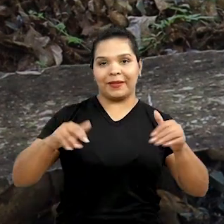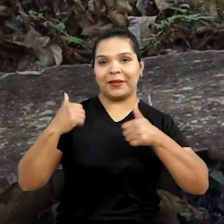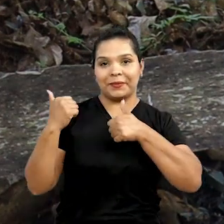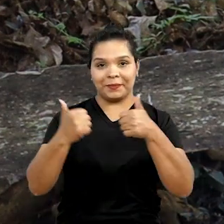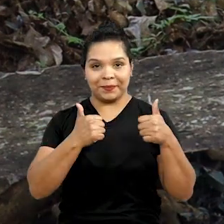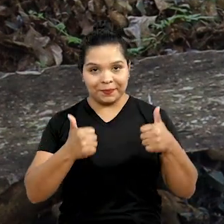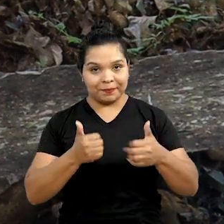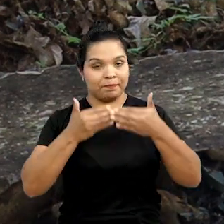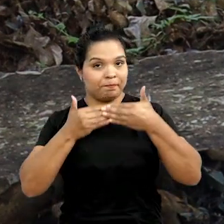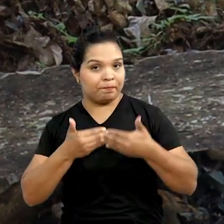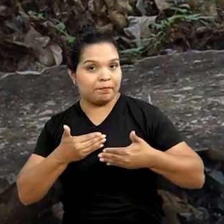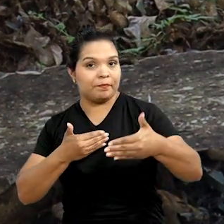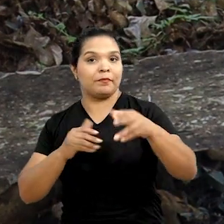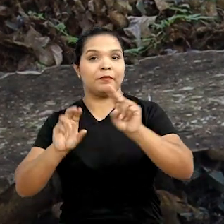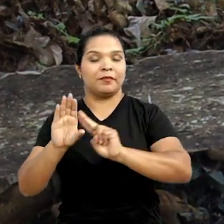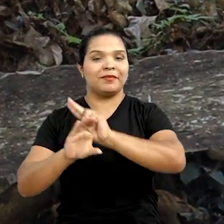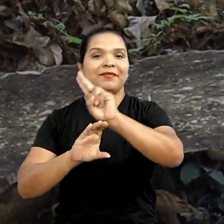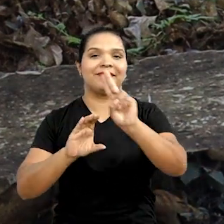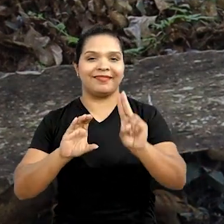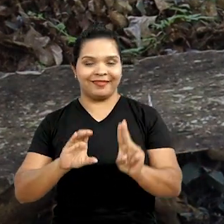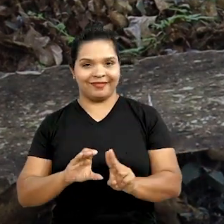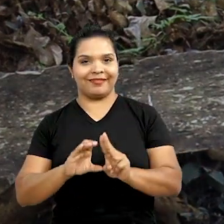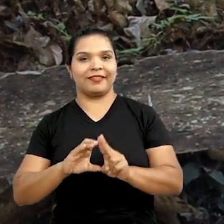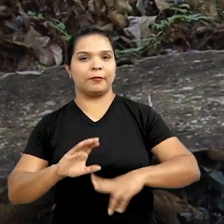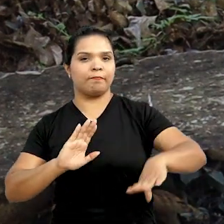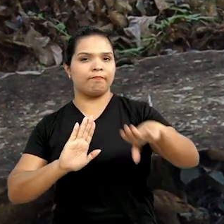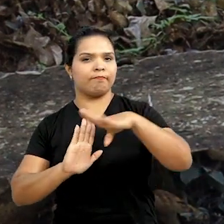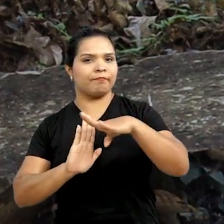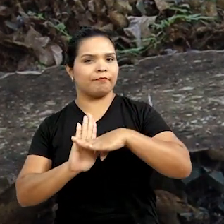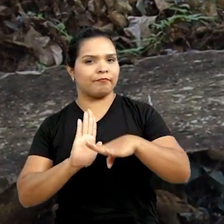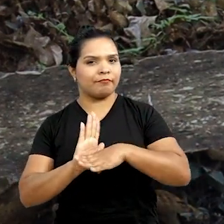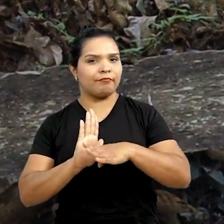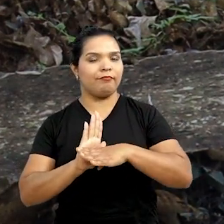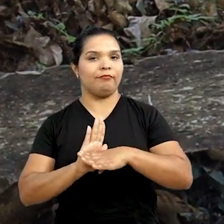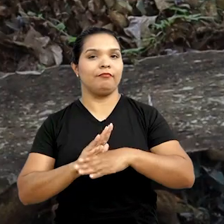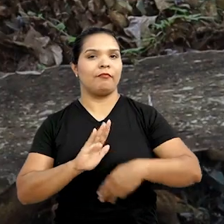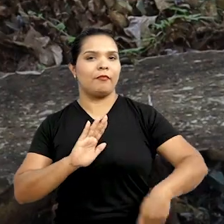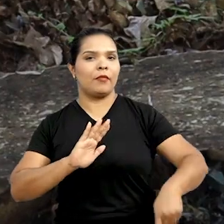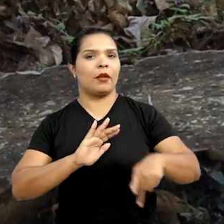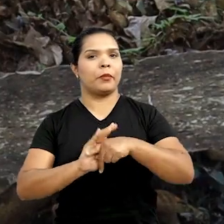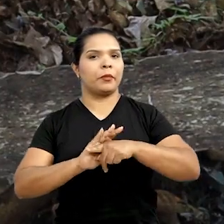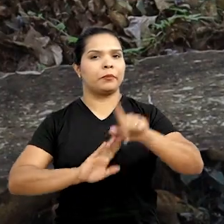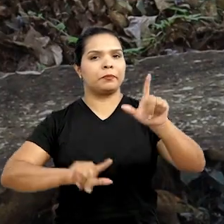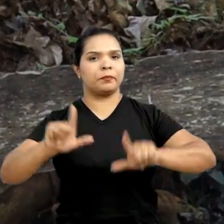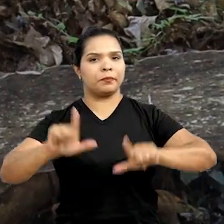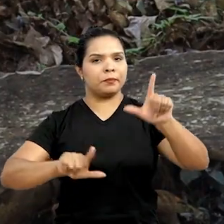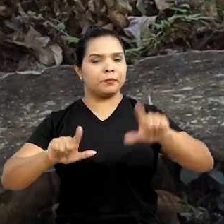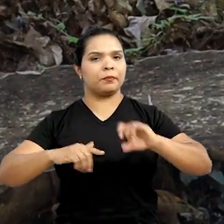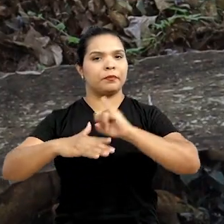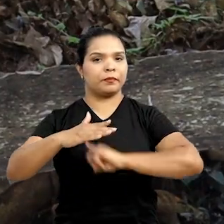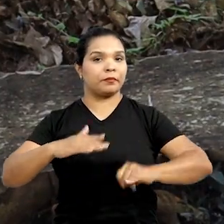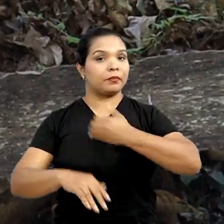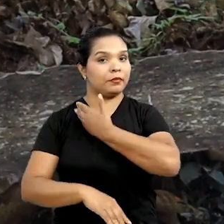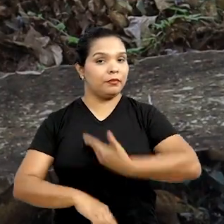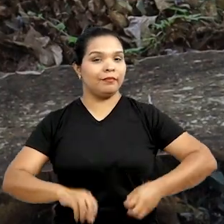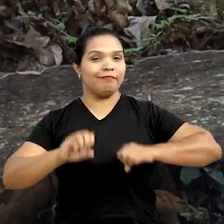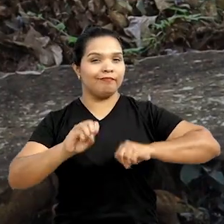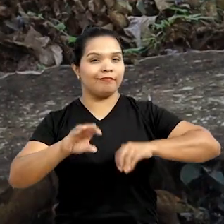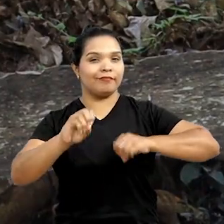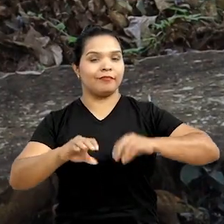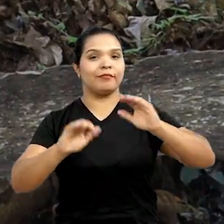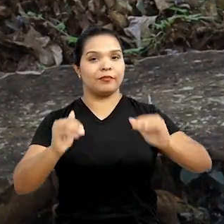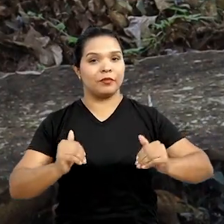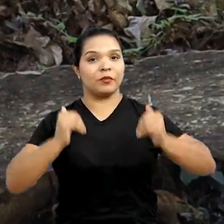Olá, tudo bem? A partir de agora começa mais um Universiência, um programa feito por TVs e instituições públicas de ensino